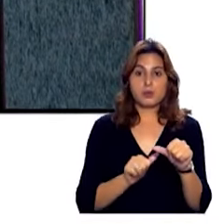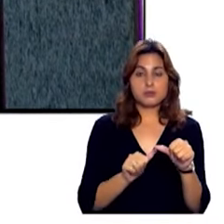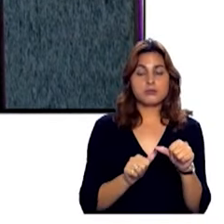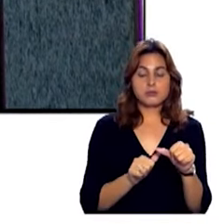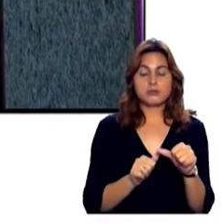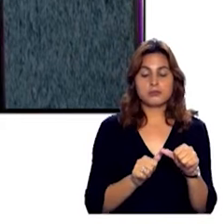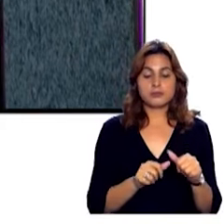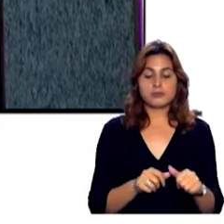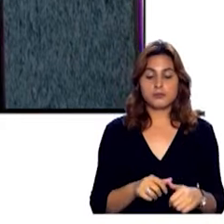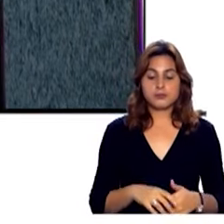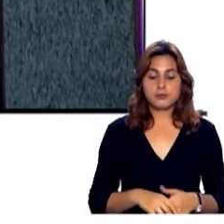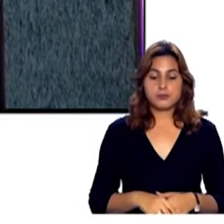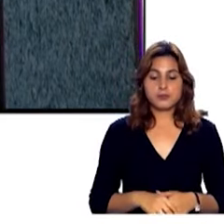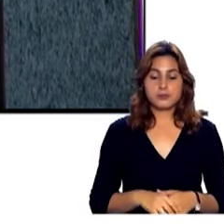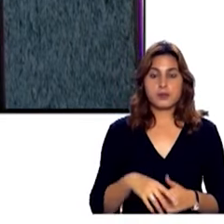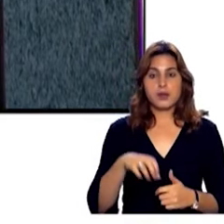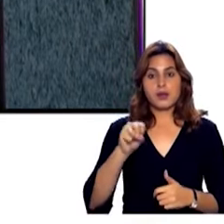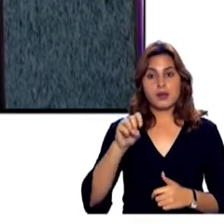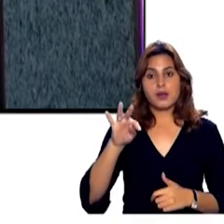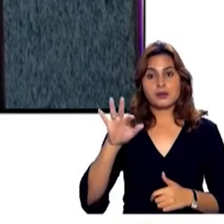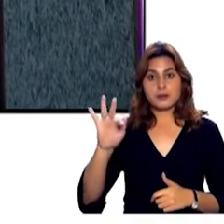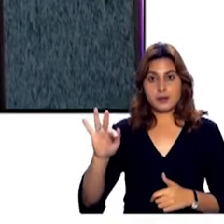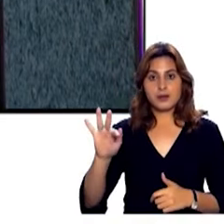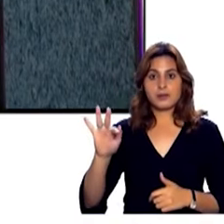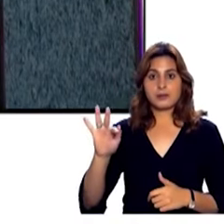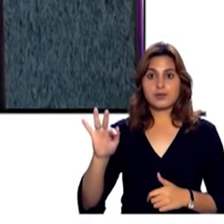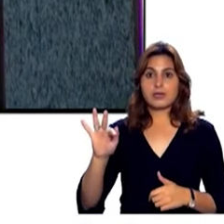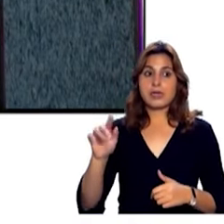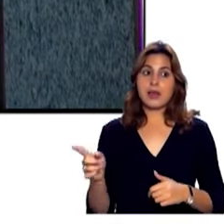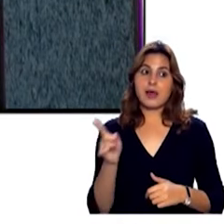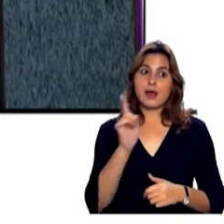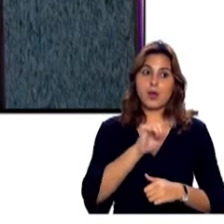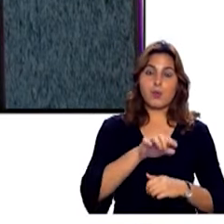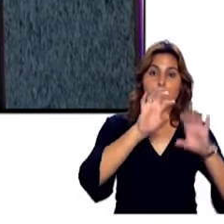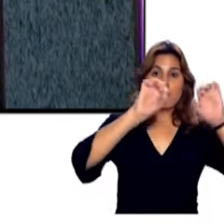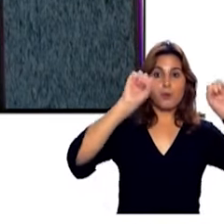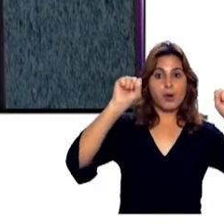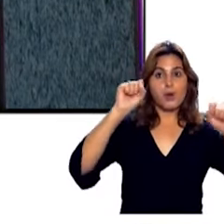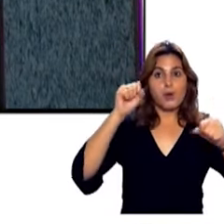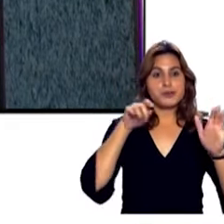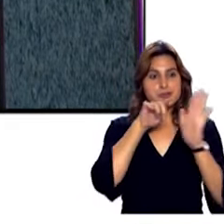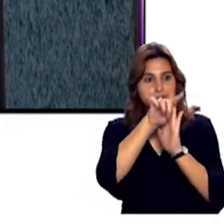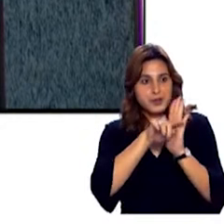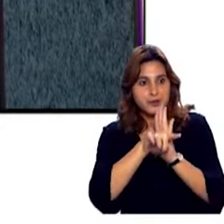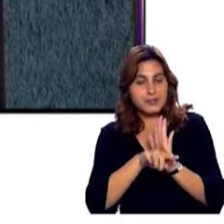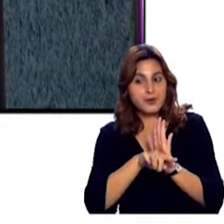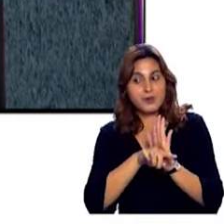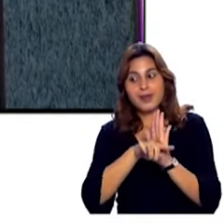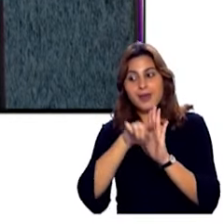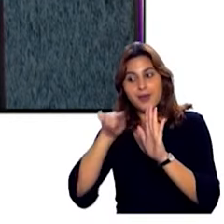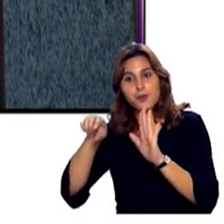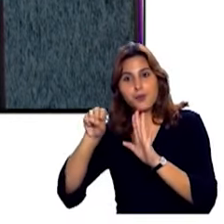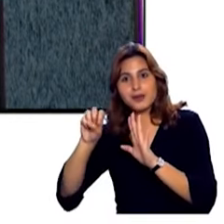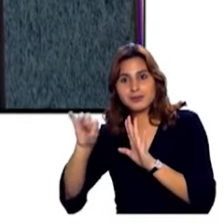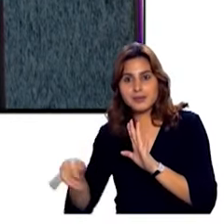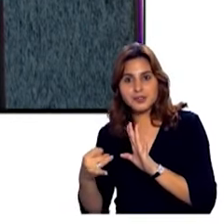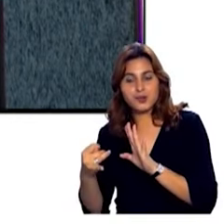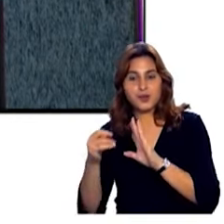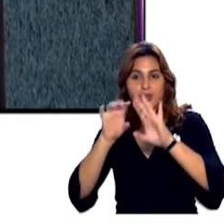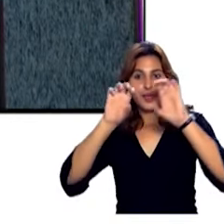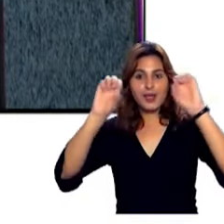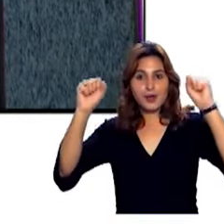o STF em corte de revisão e o STJ em corte